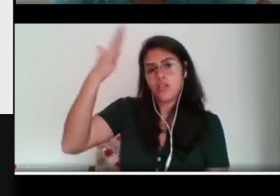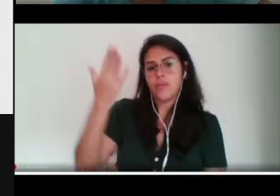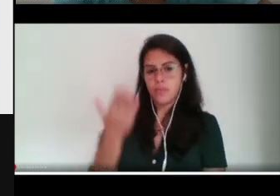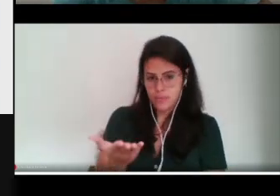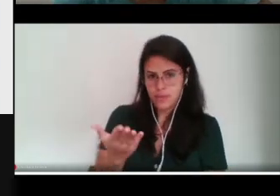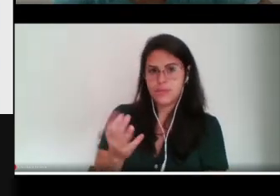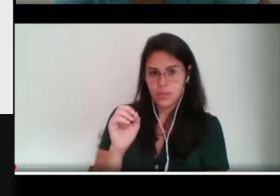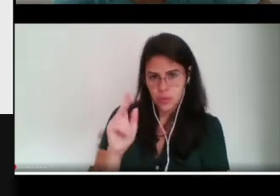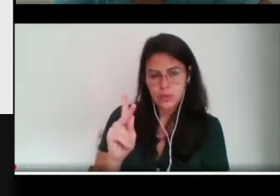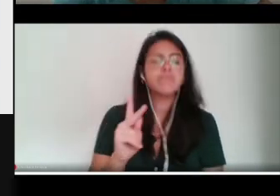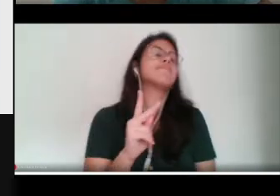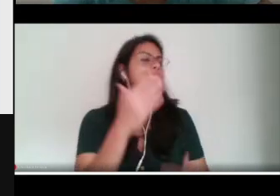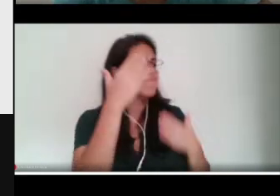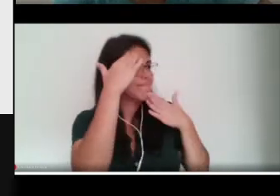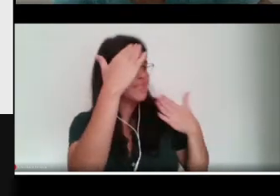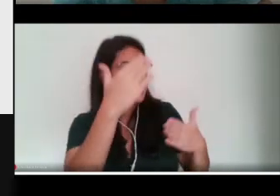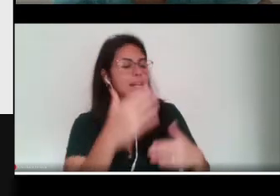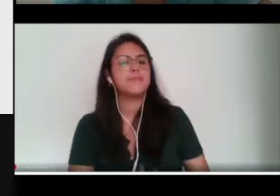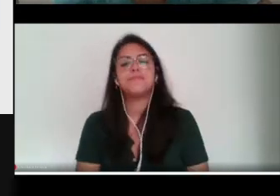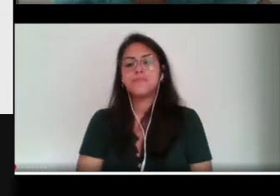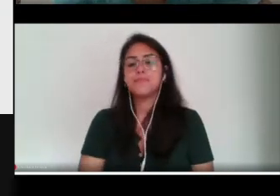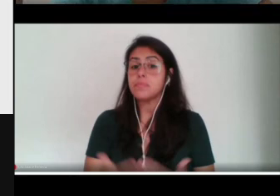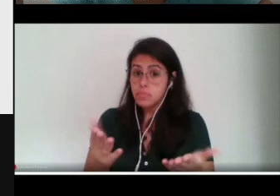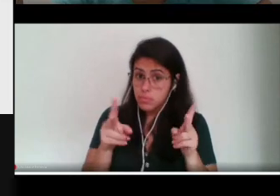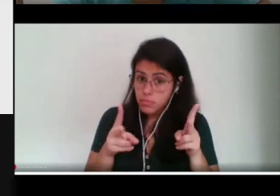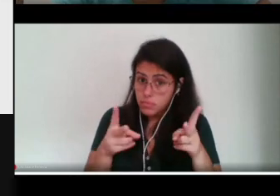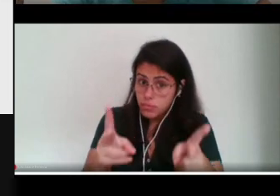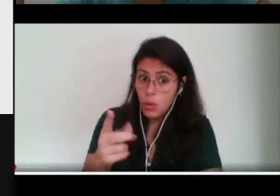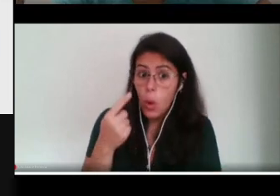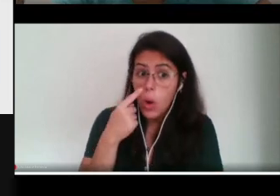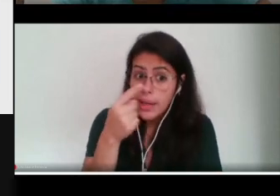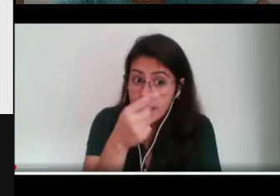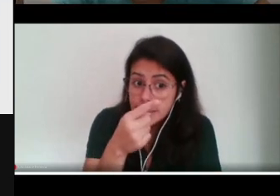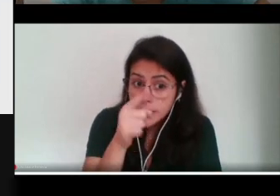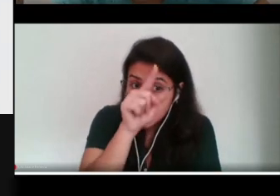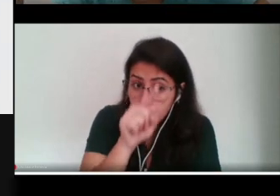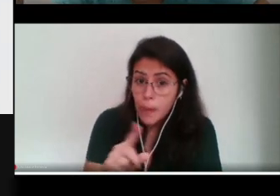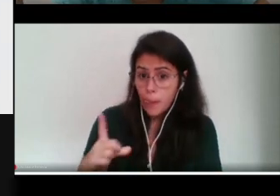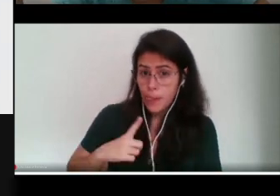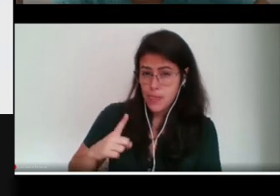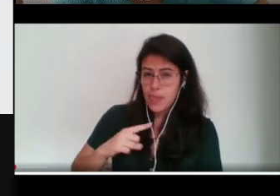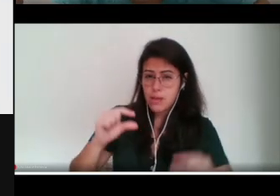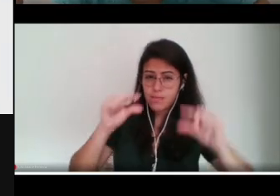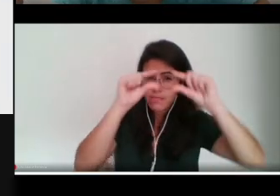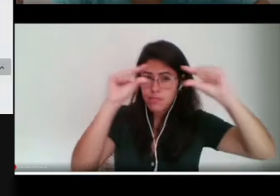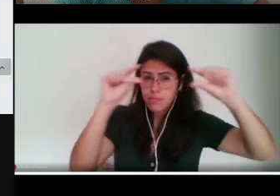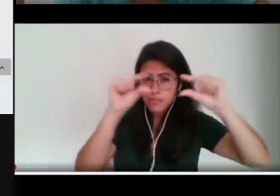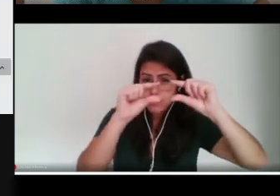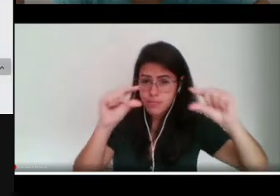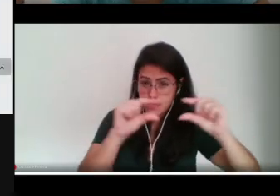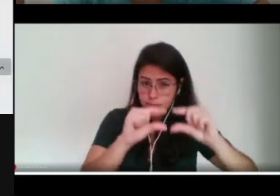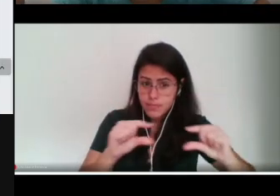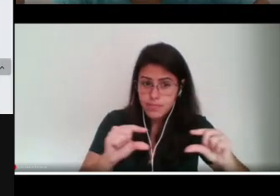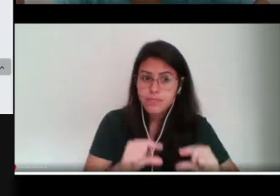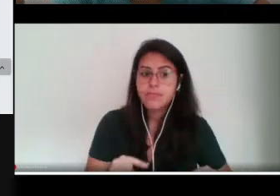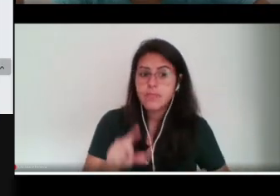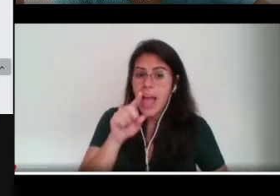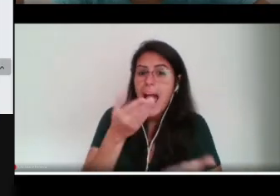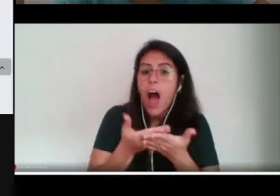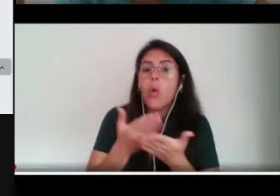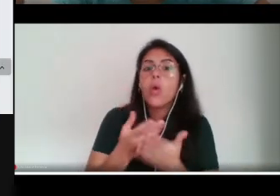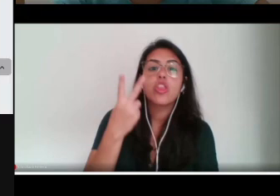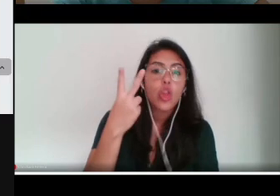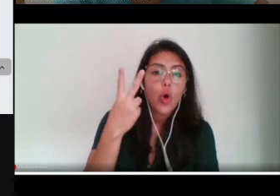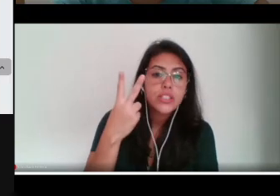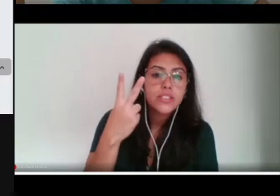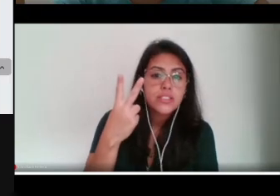isso aqui é a aula 2, a da última aula. Aqui eu tenho o link do vídeo